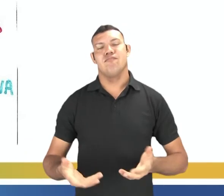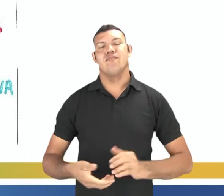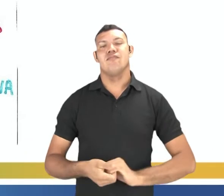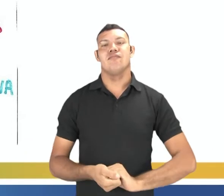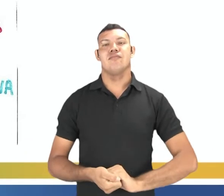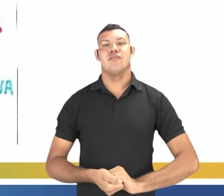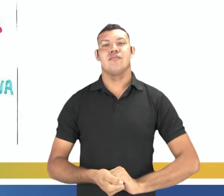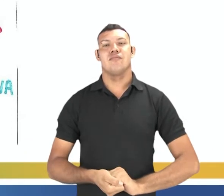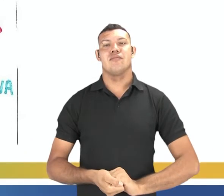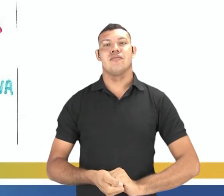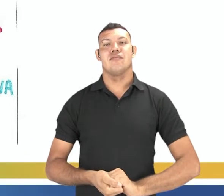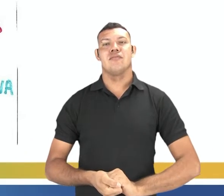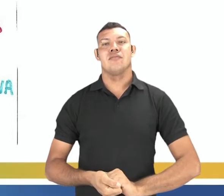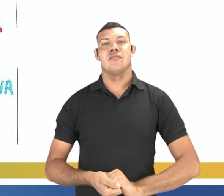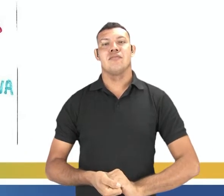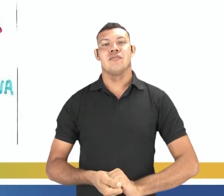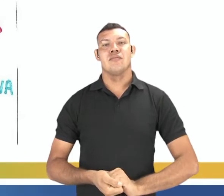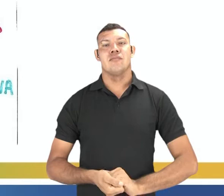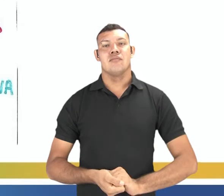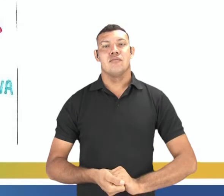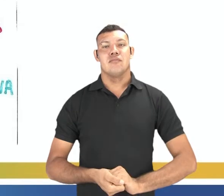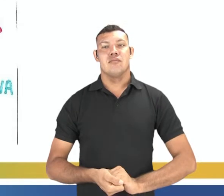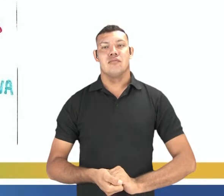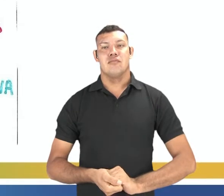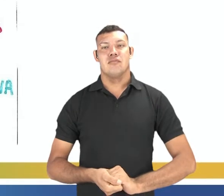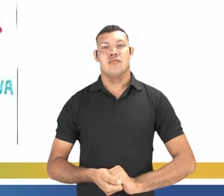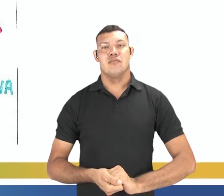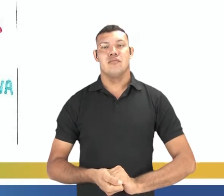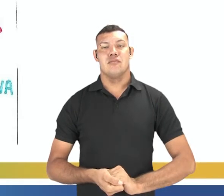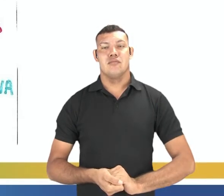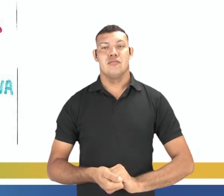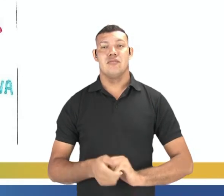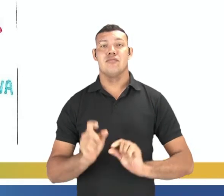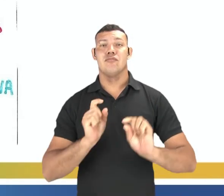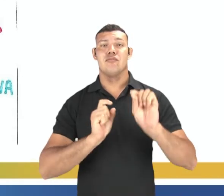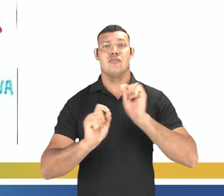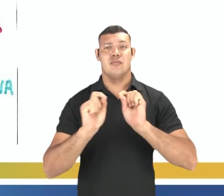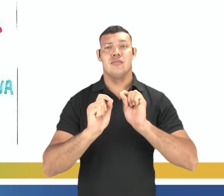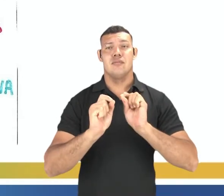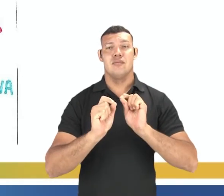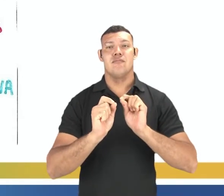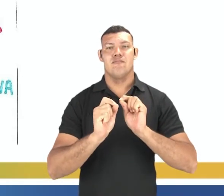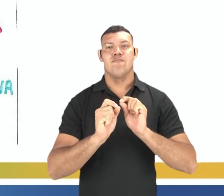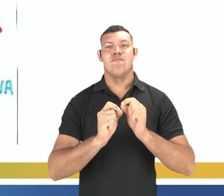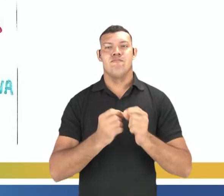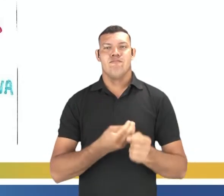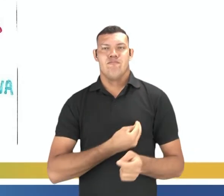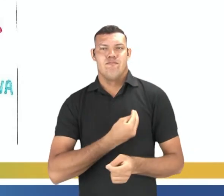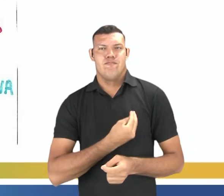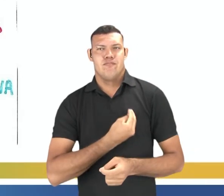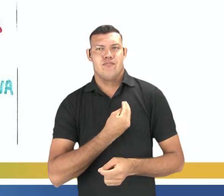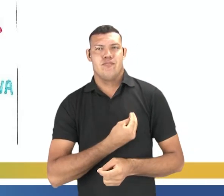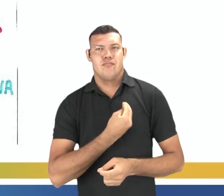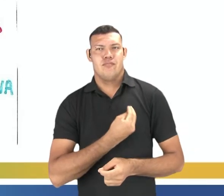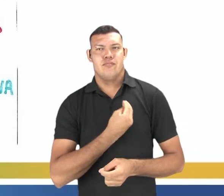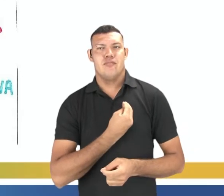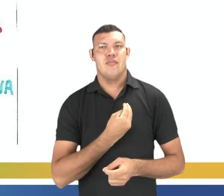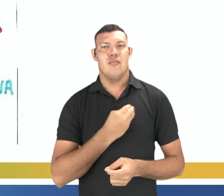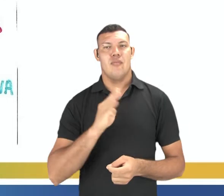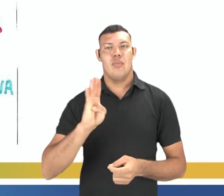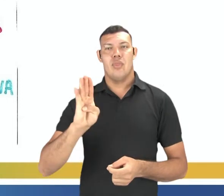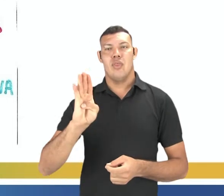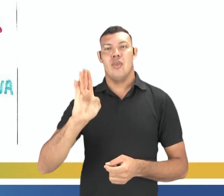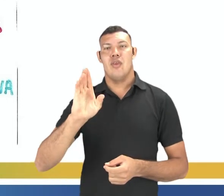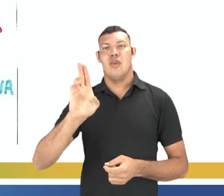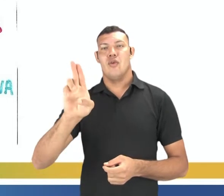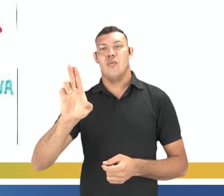nutriente. O tronco encefálico, ele controla as funções vitais. Também temos o bulbo,